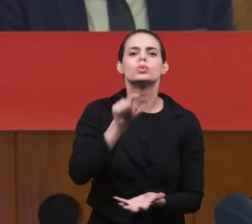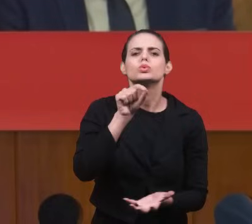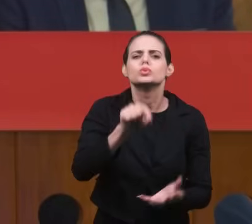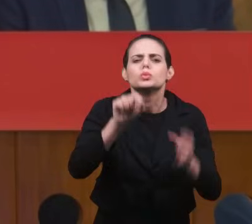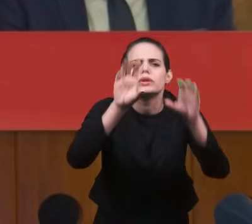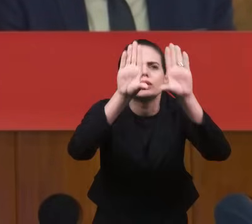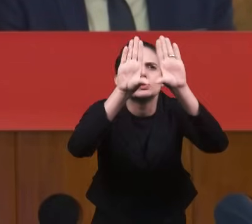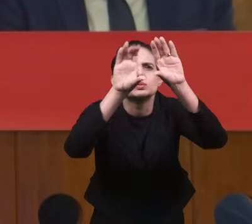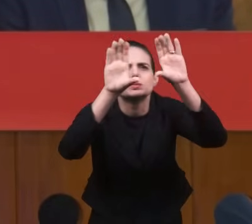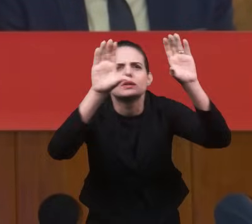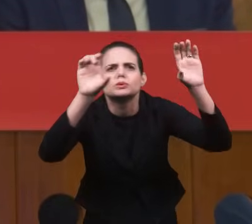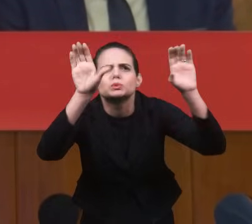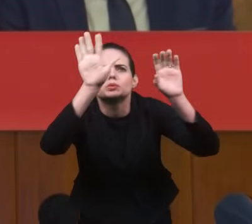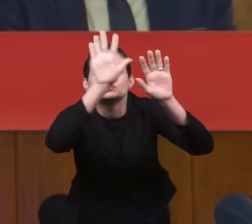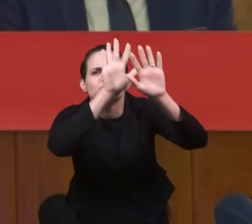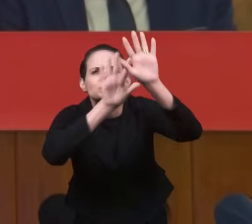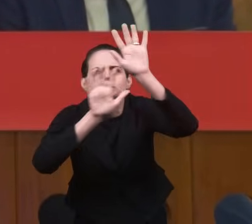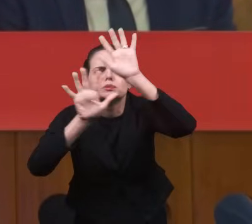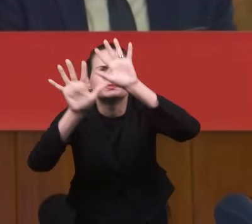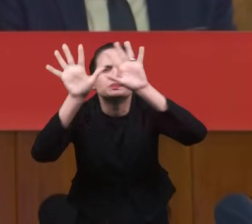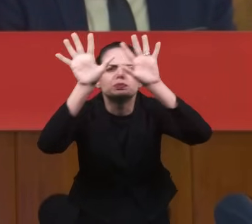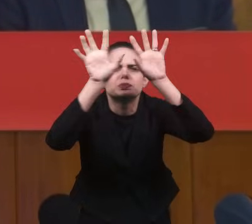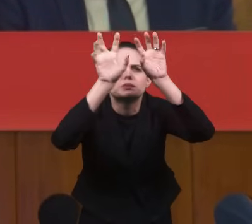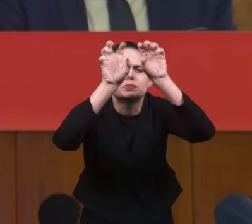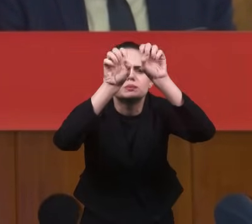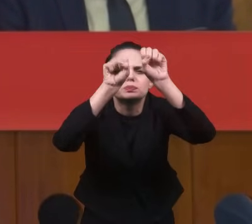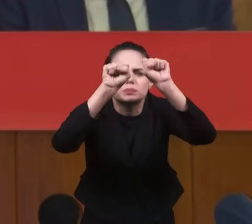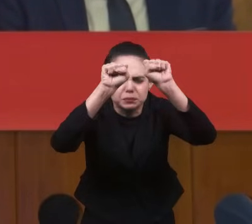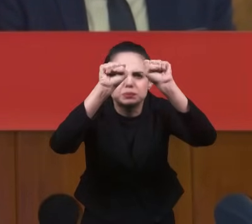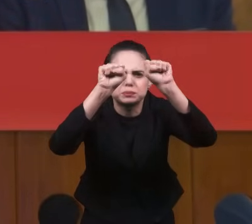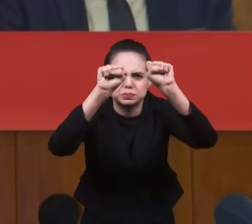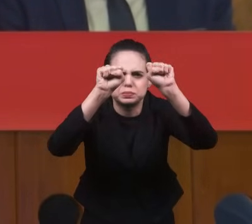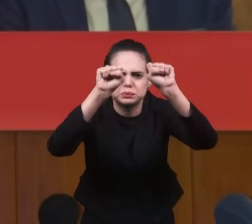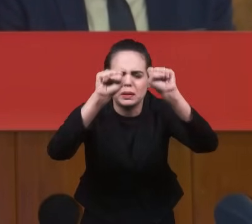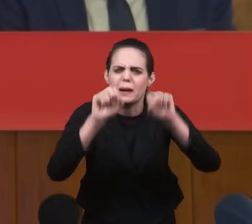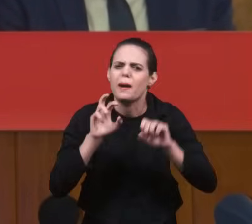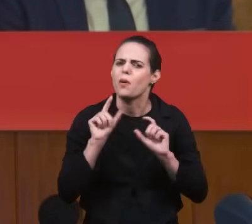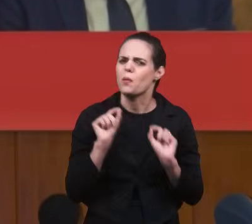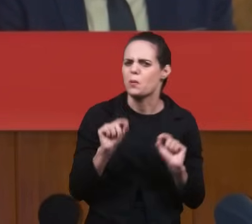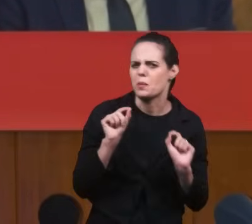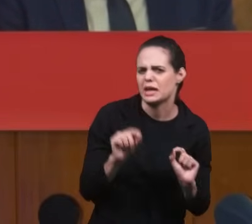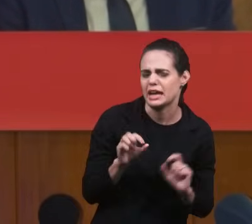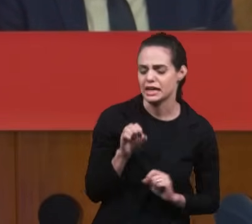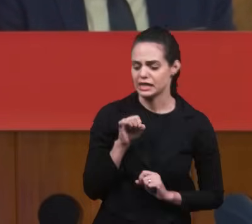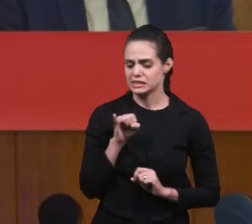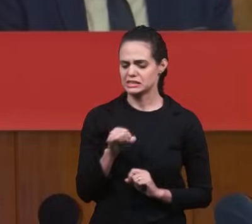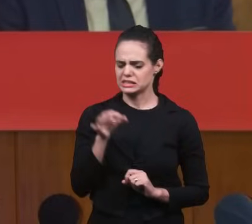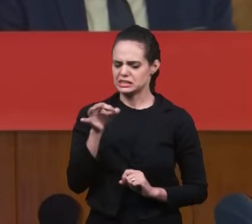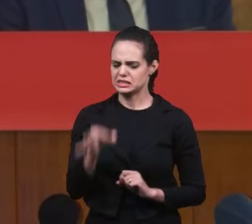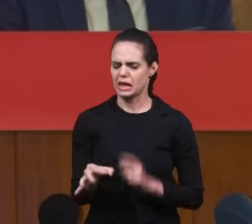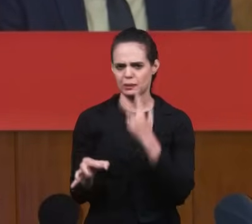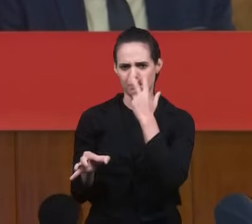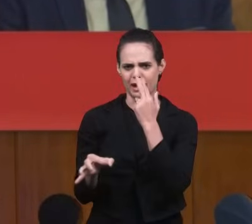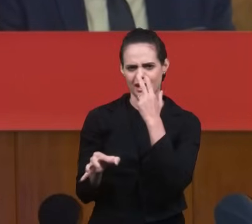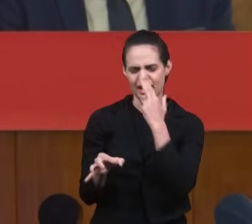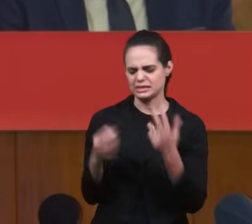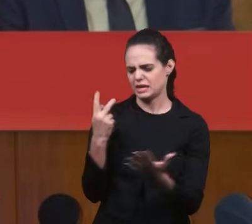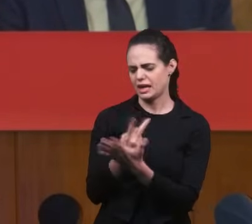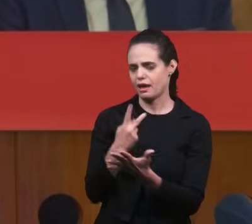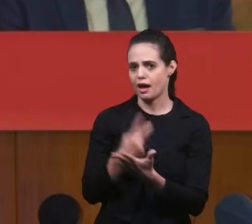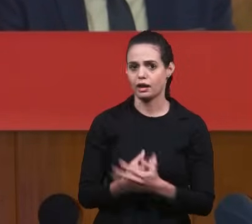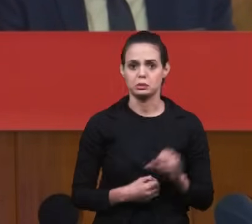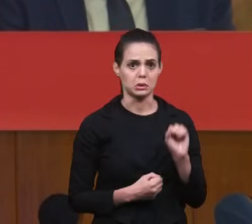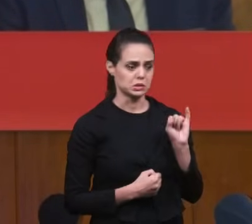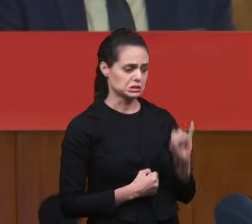negra, onde tudo está errado é o que está certo, e tudo que está certo é o que está errado. Então, há uma nuvem negra.